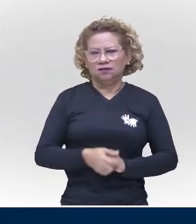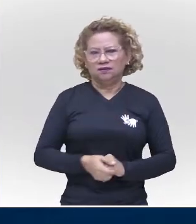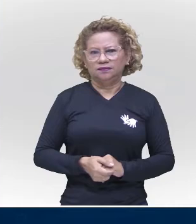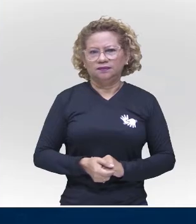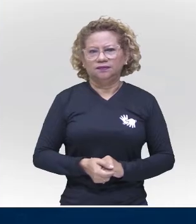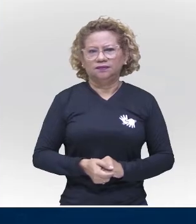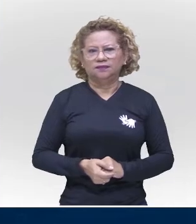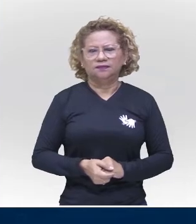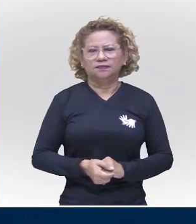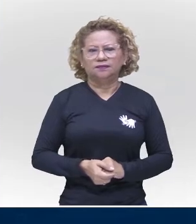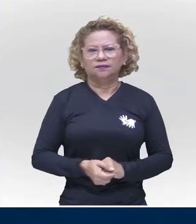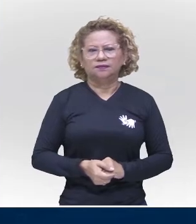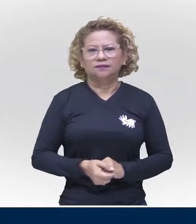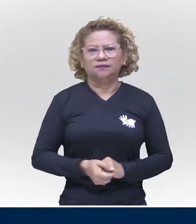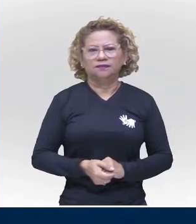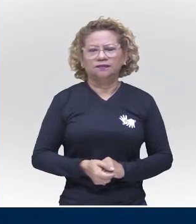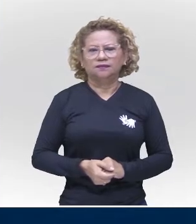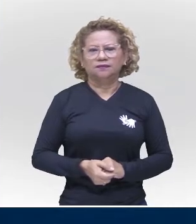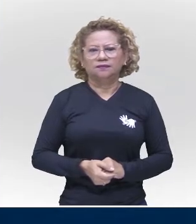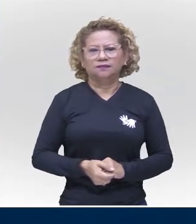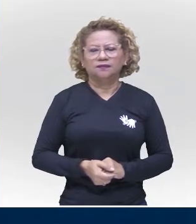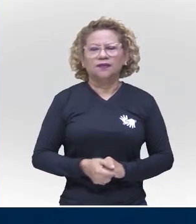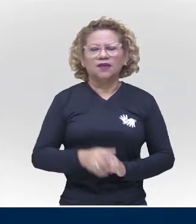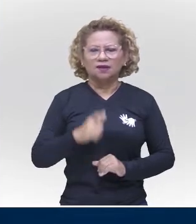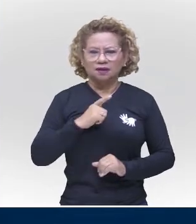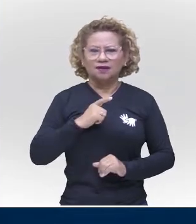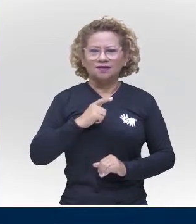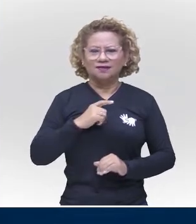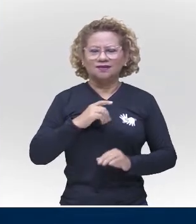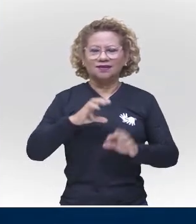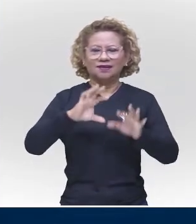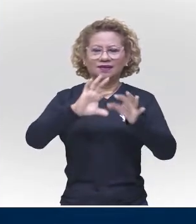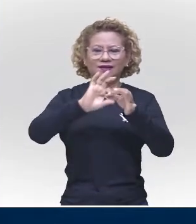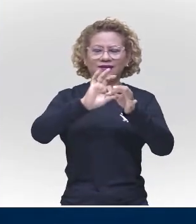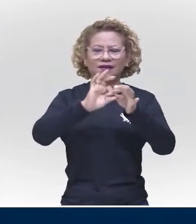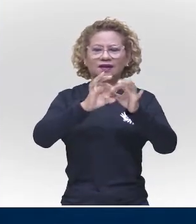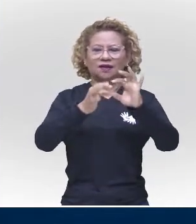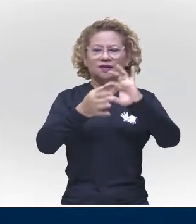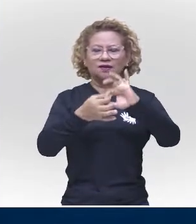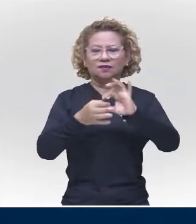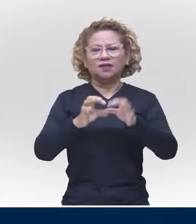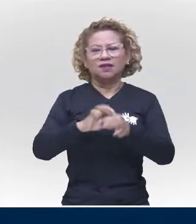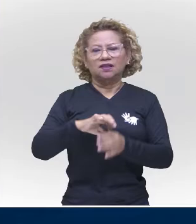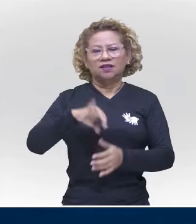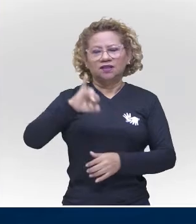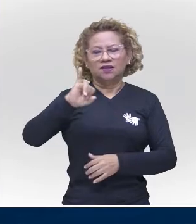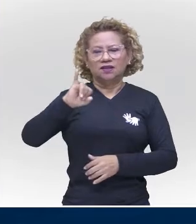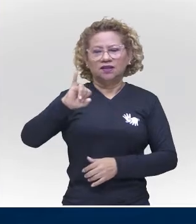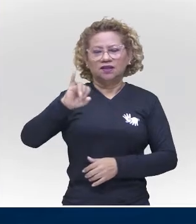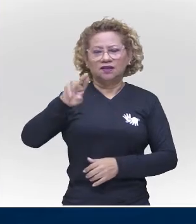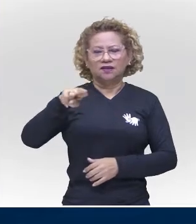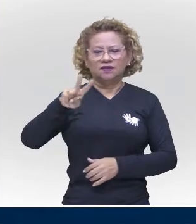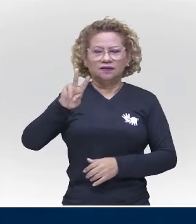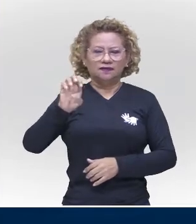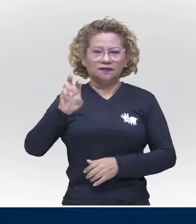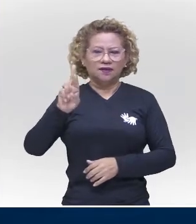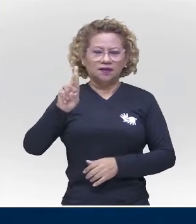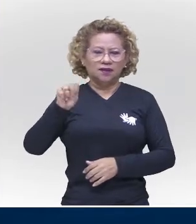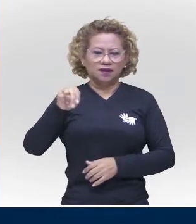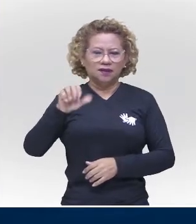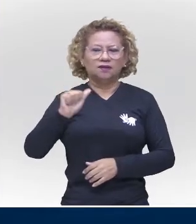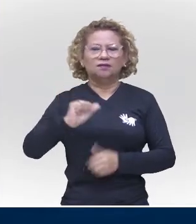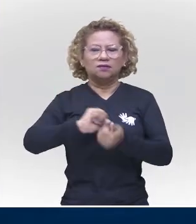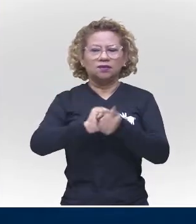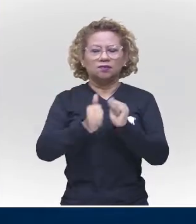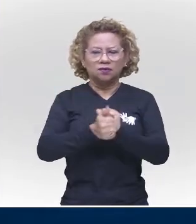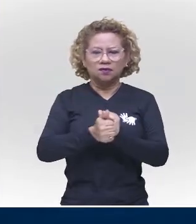tem aí as Olimpíadas, né, de inverno, que são justamente os esportes que são praticados